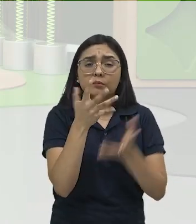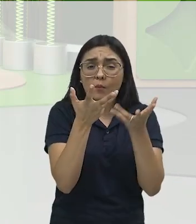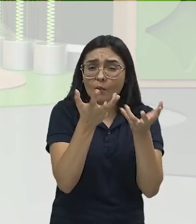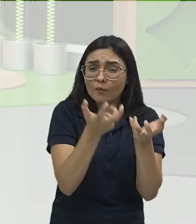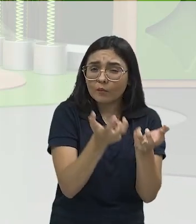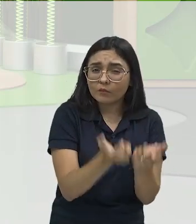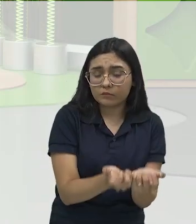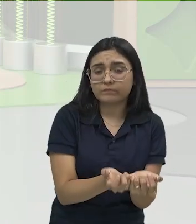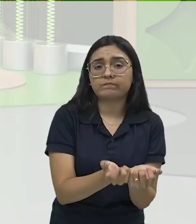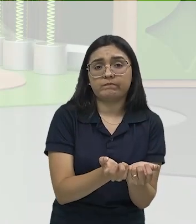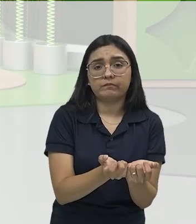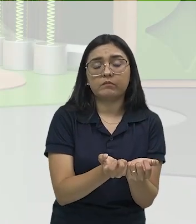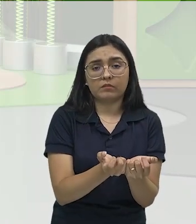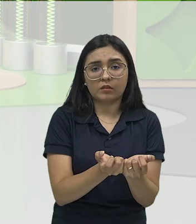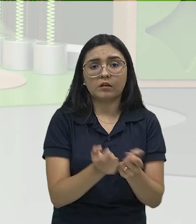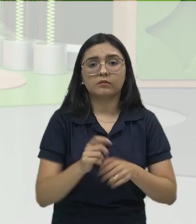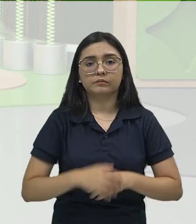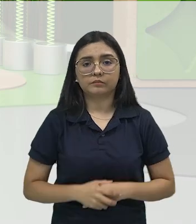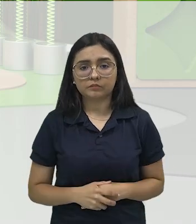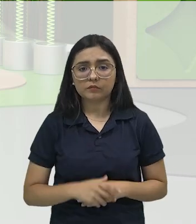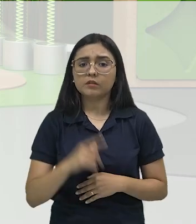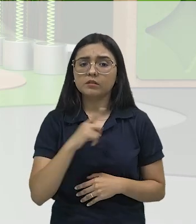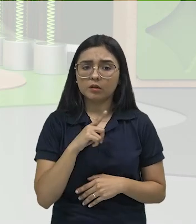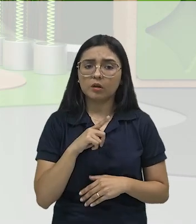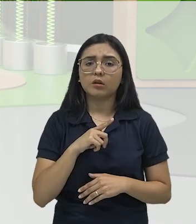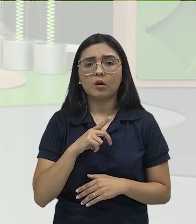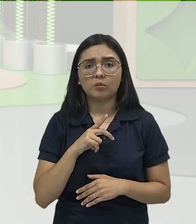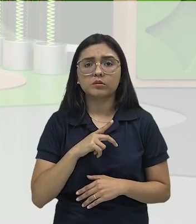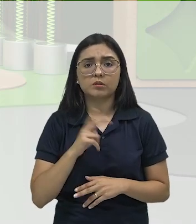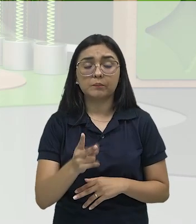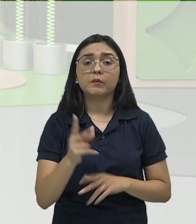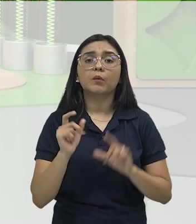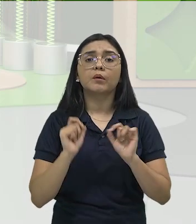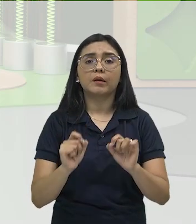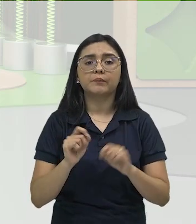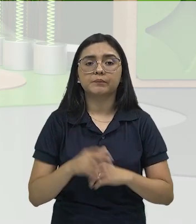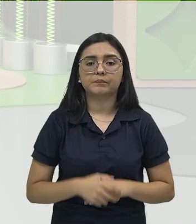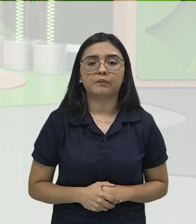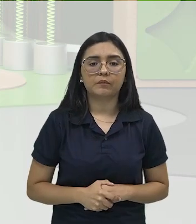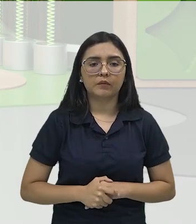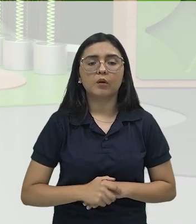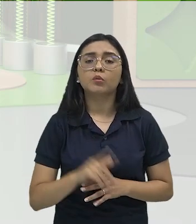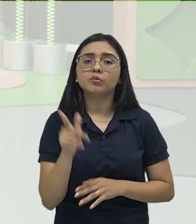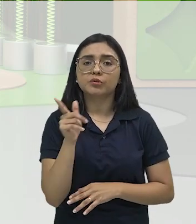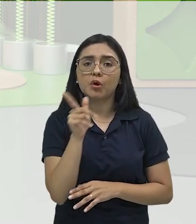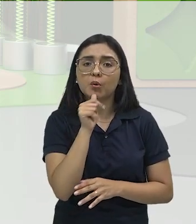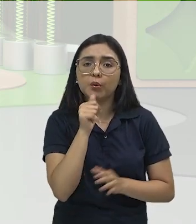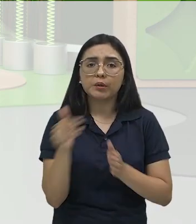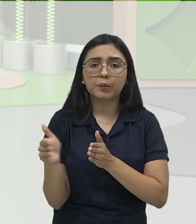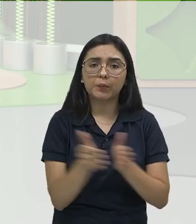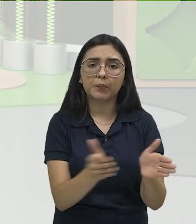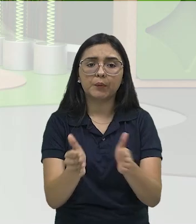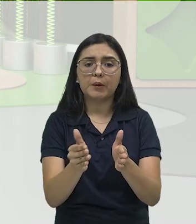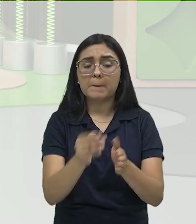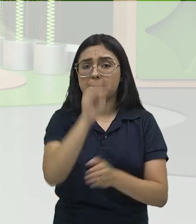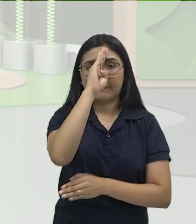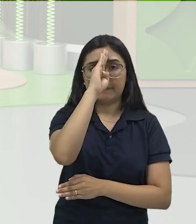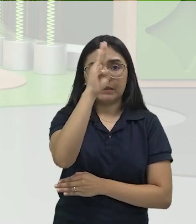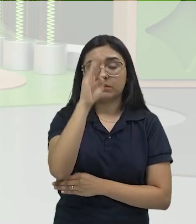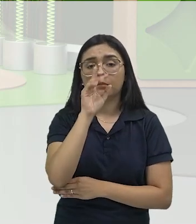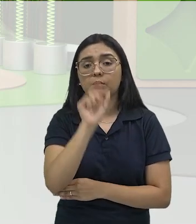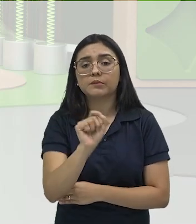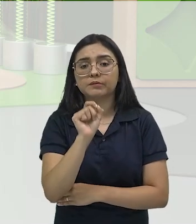né? Então foram secas consecutivas, onde muitos rios, e